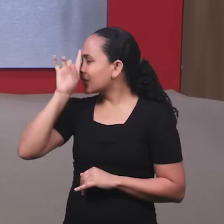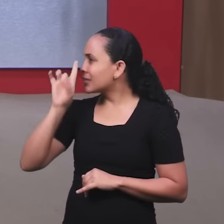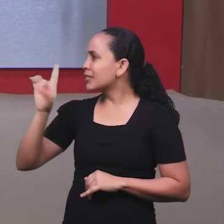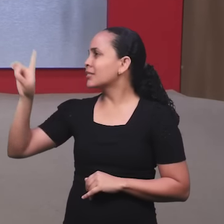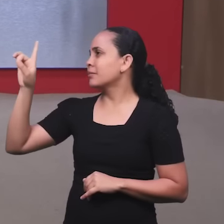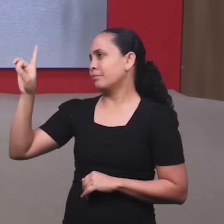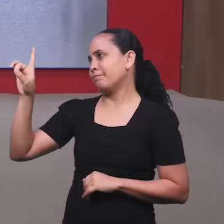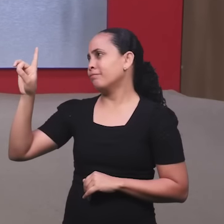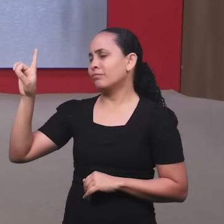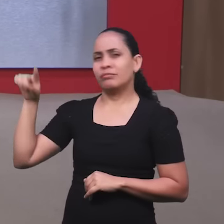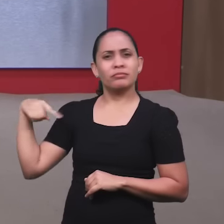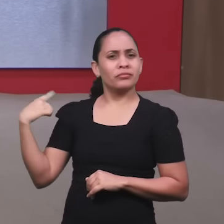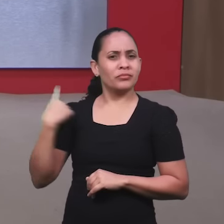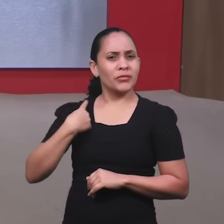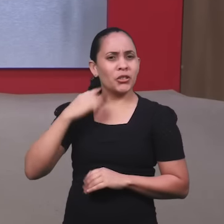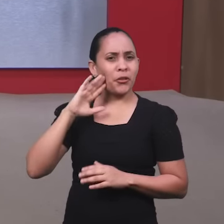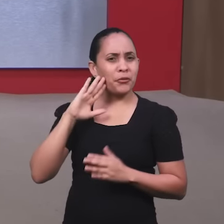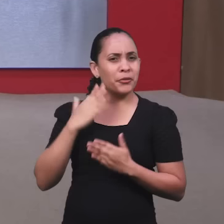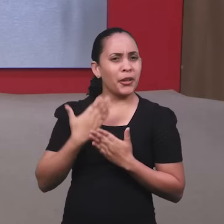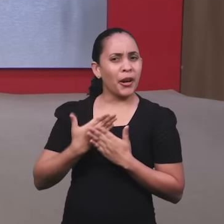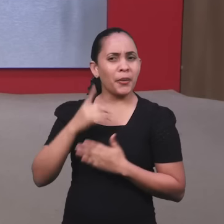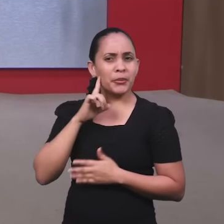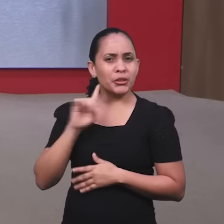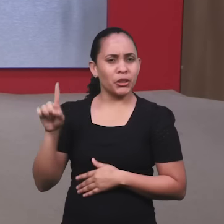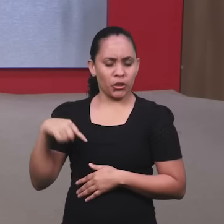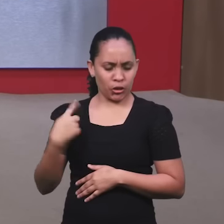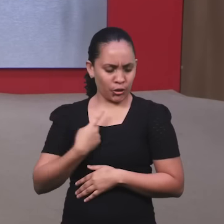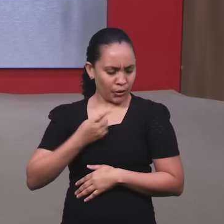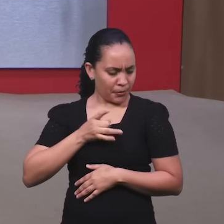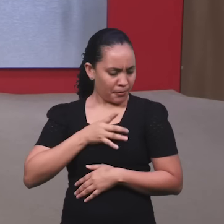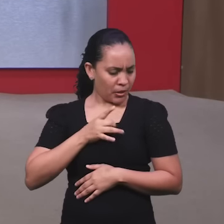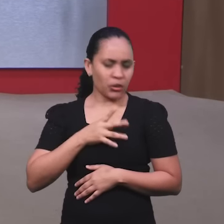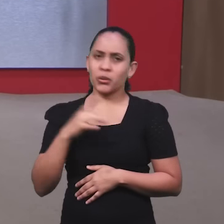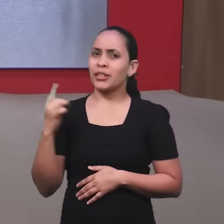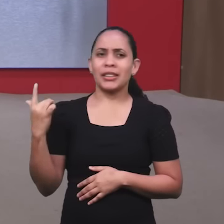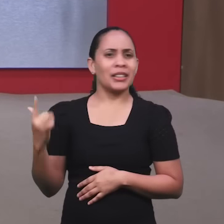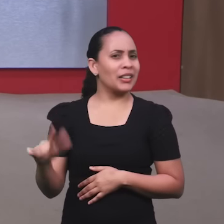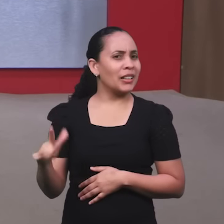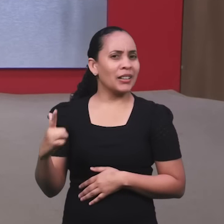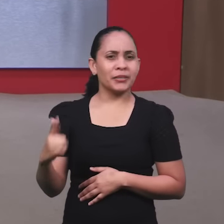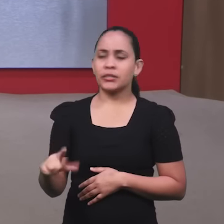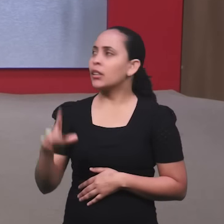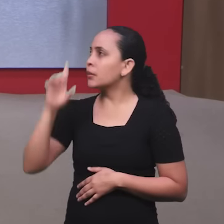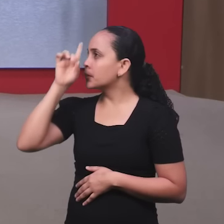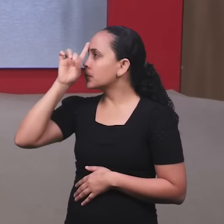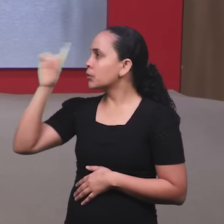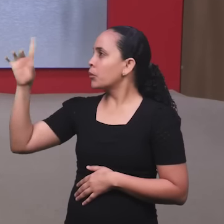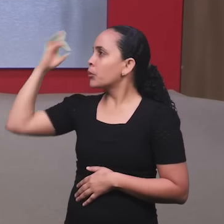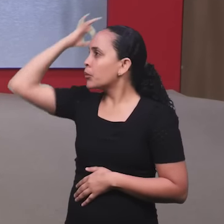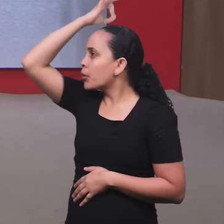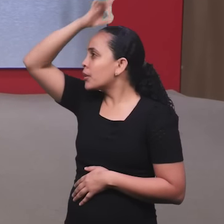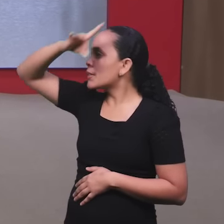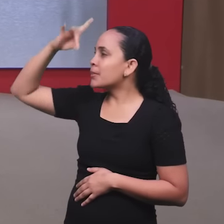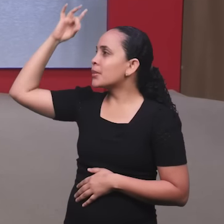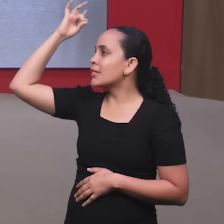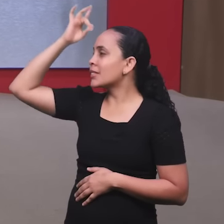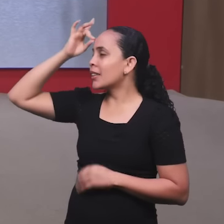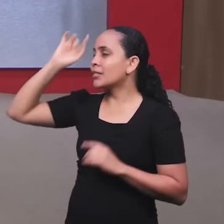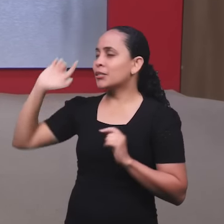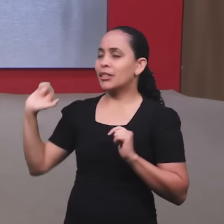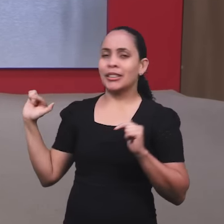de esperança. Não temeremos mal algum, porque o teu Espírito